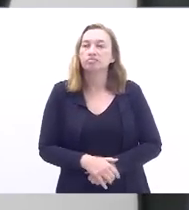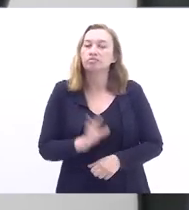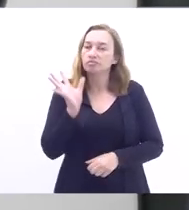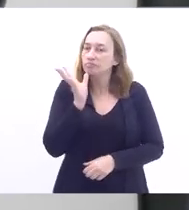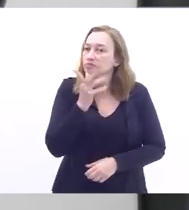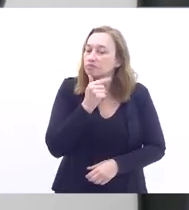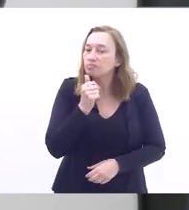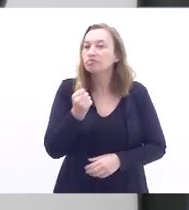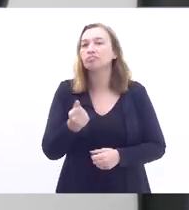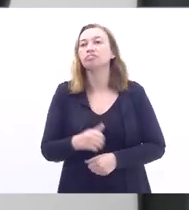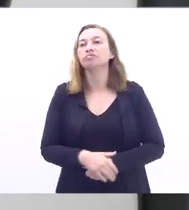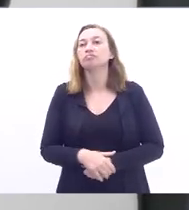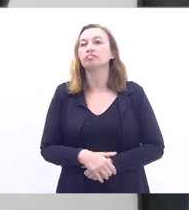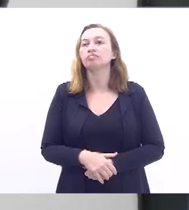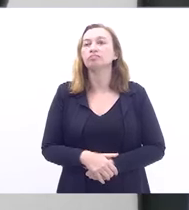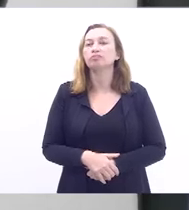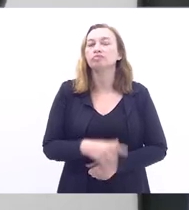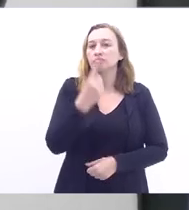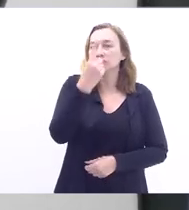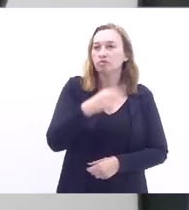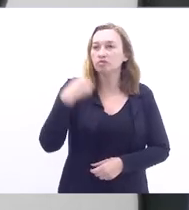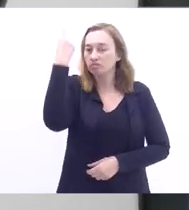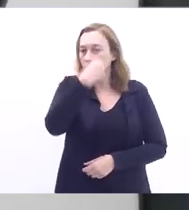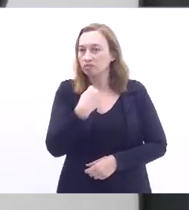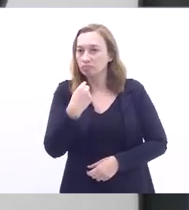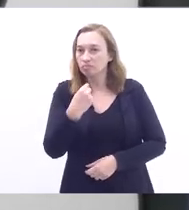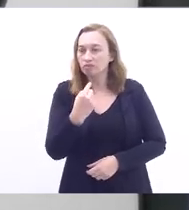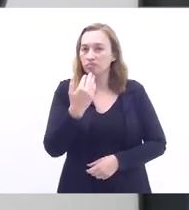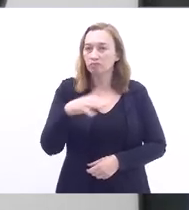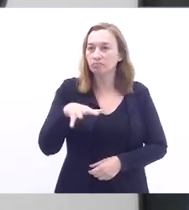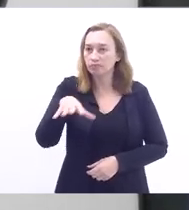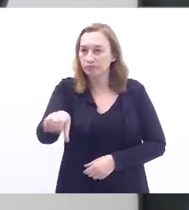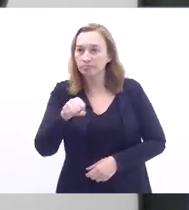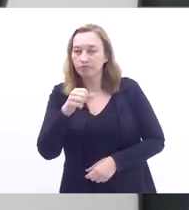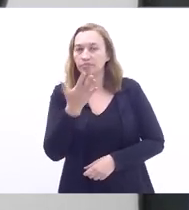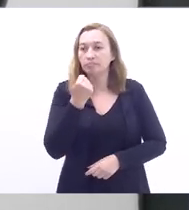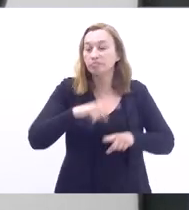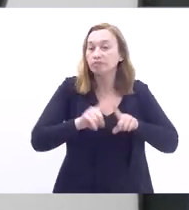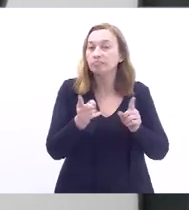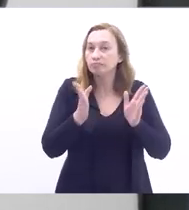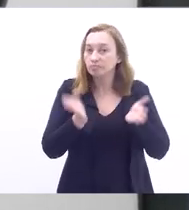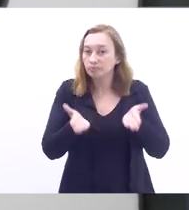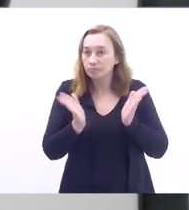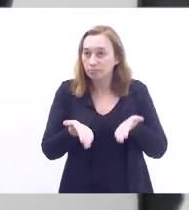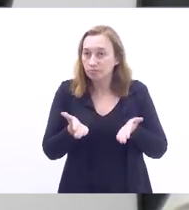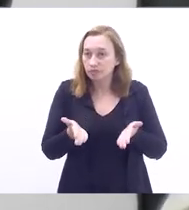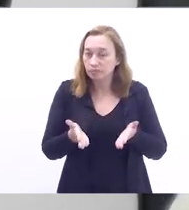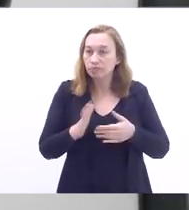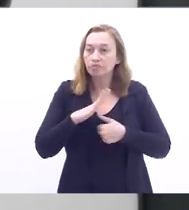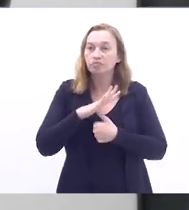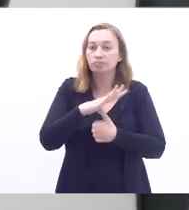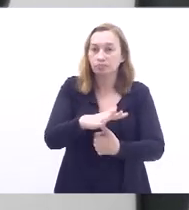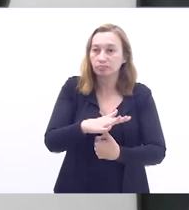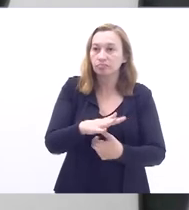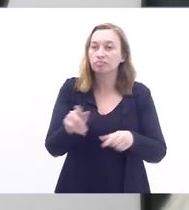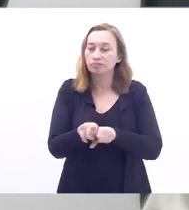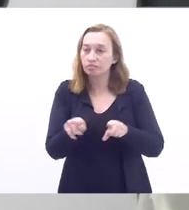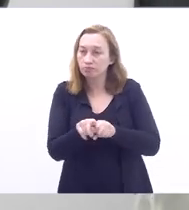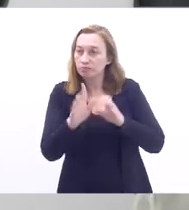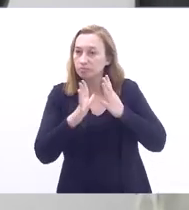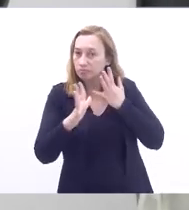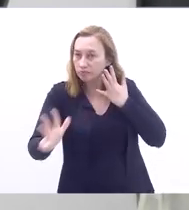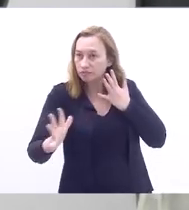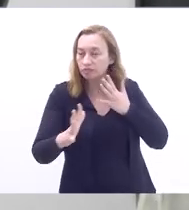esse aqui tá aqui demorou uma hora e meia para poder pegar comigo mas hoje porque o redutor faz a filha também